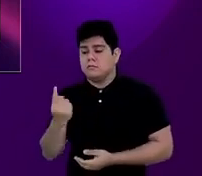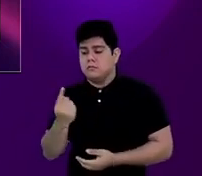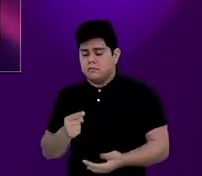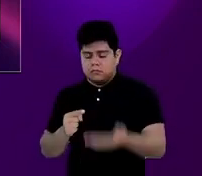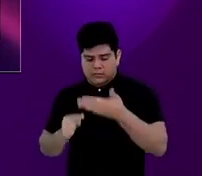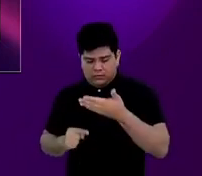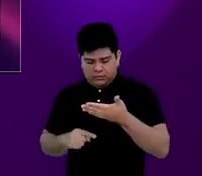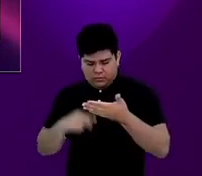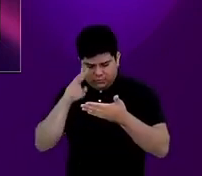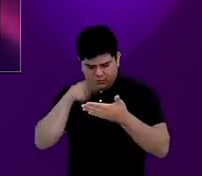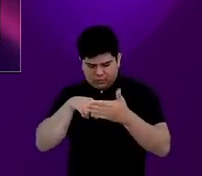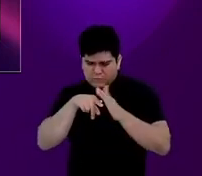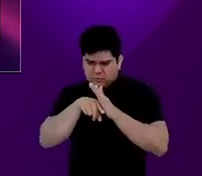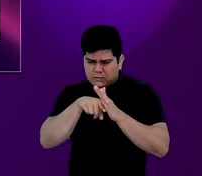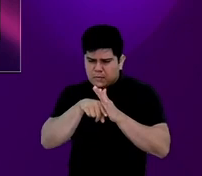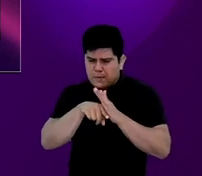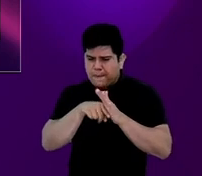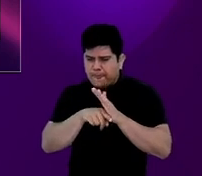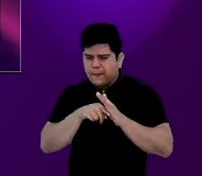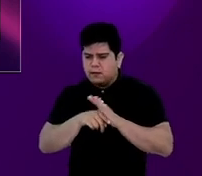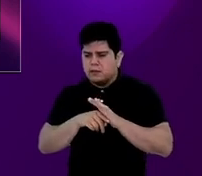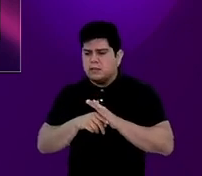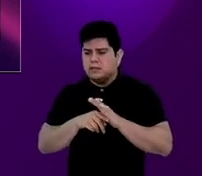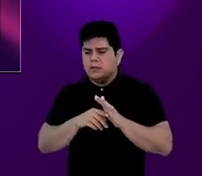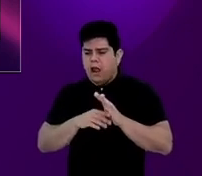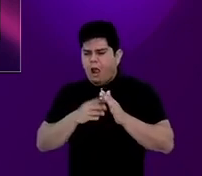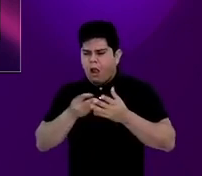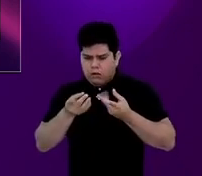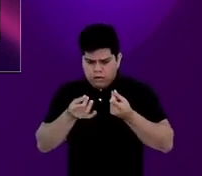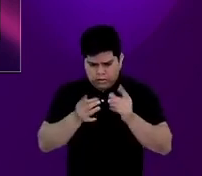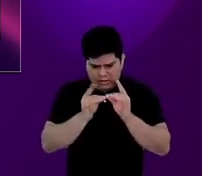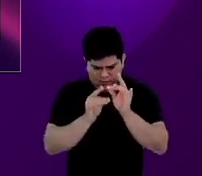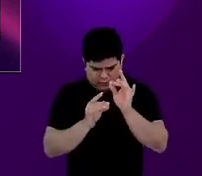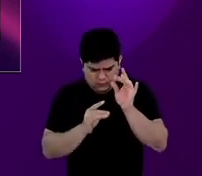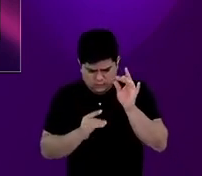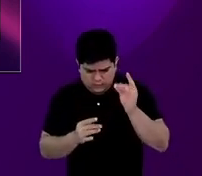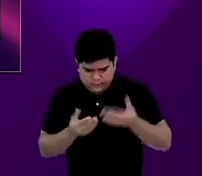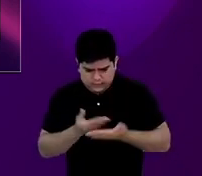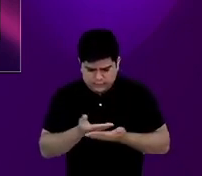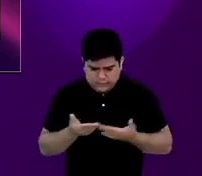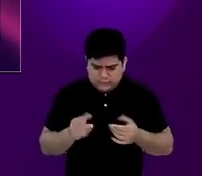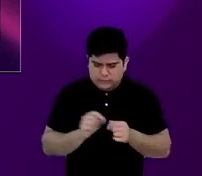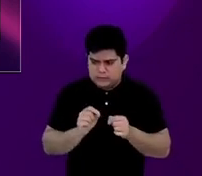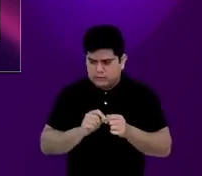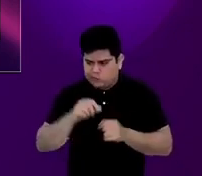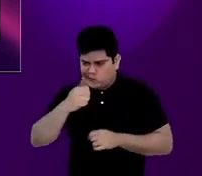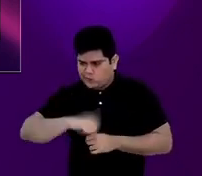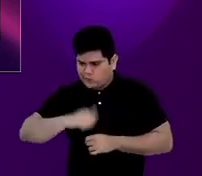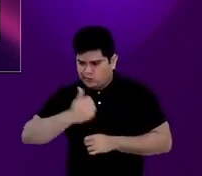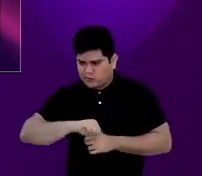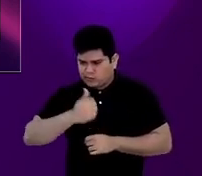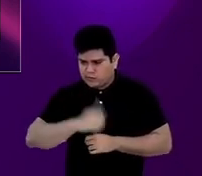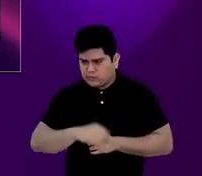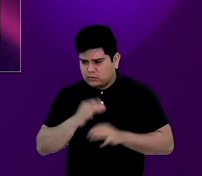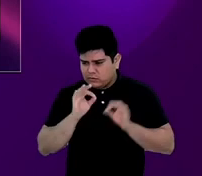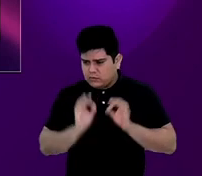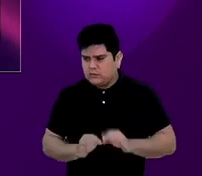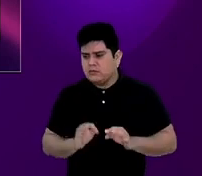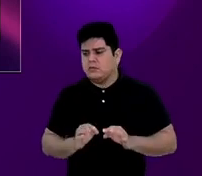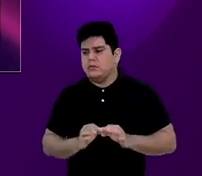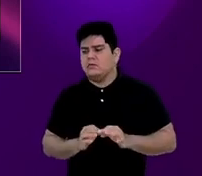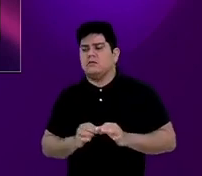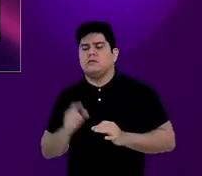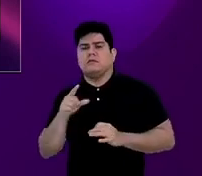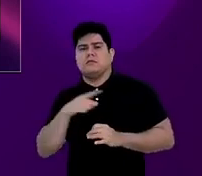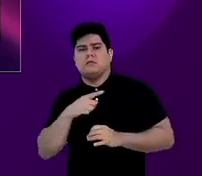olhar realmente com bastante critério esse linfonodo. Então ele faz uma boa avaliação da hematoxilina e eosina. Se na